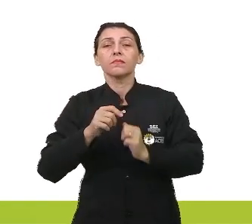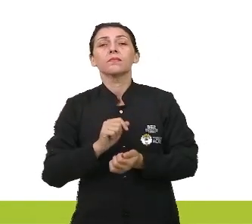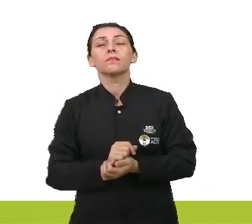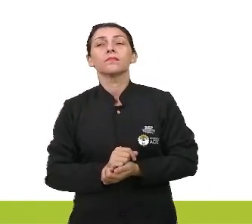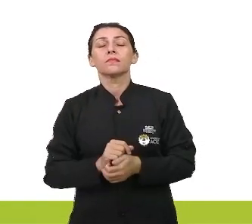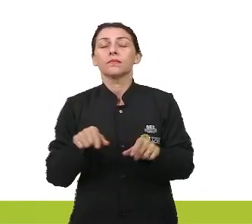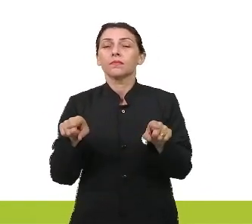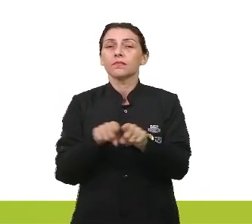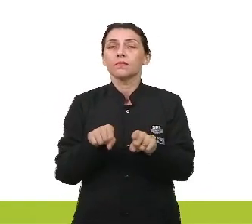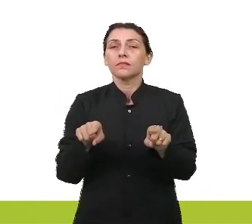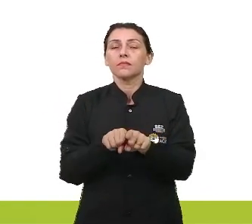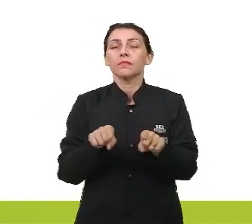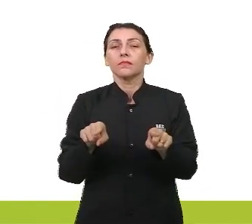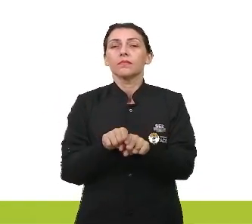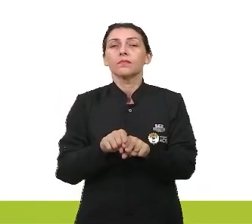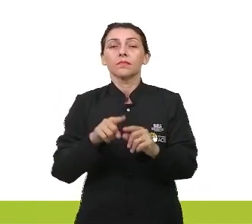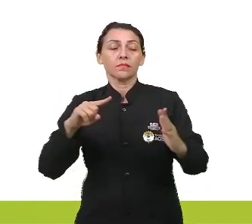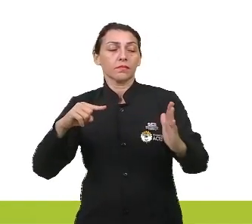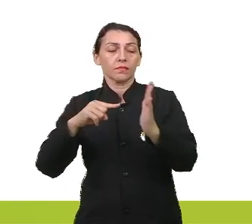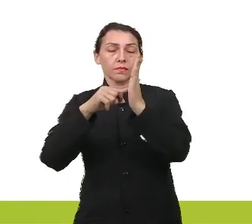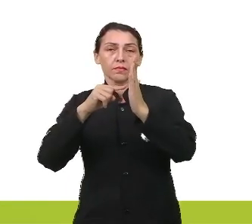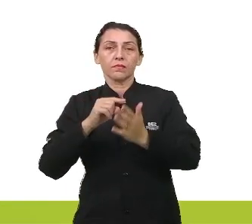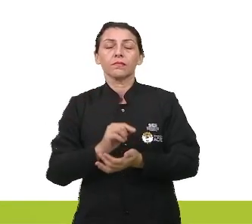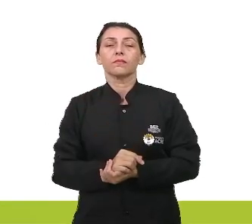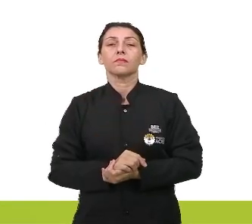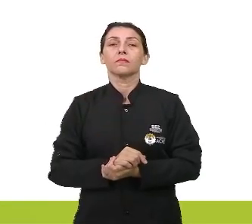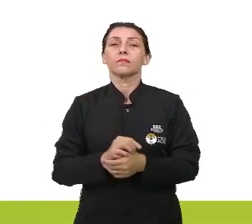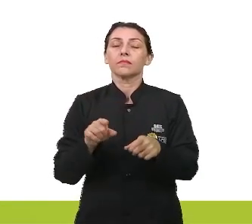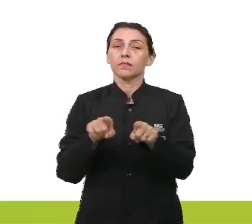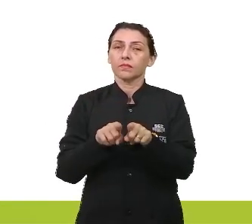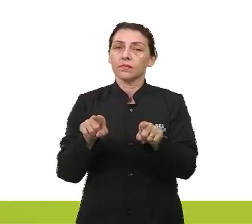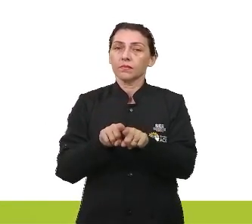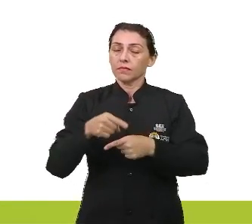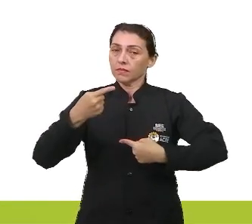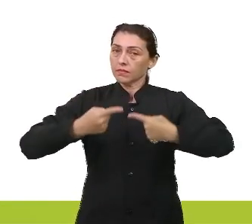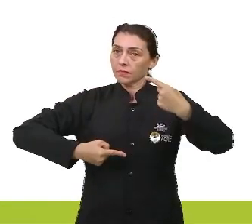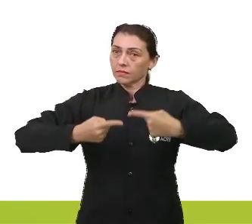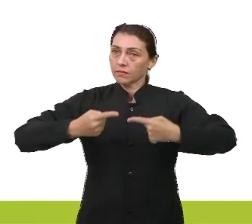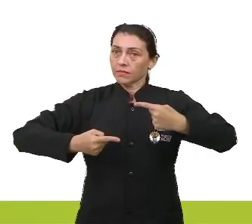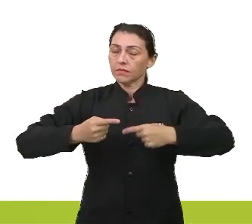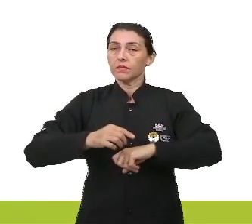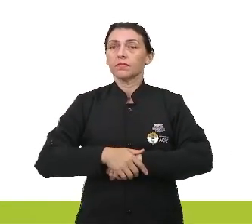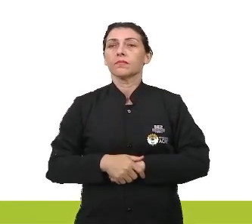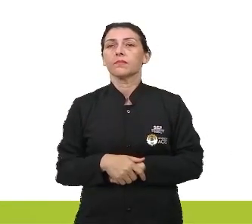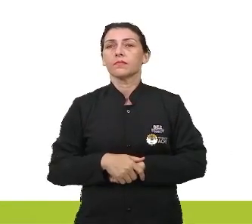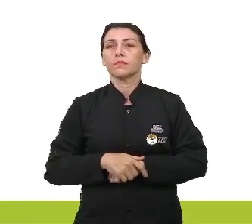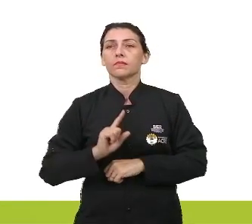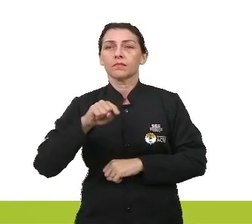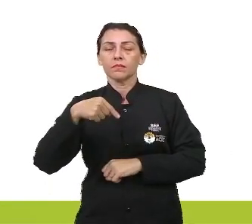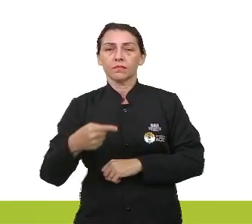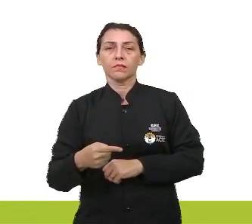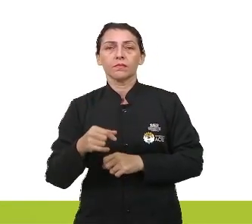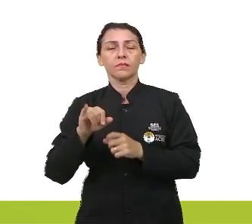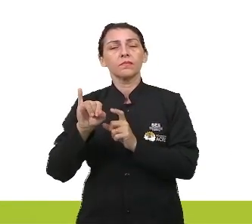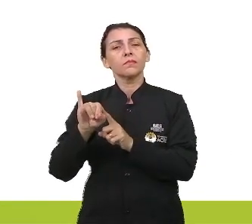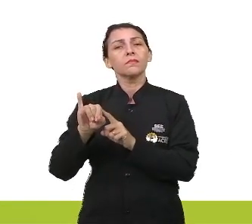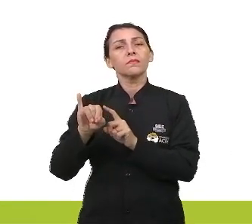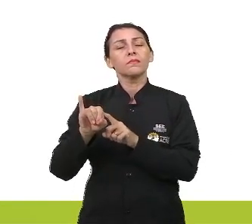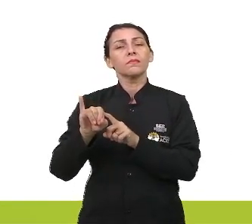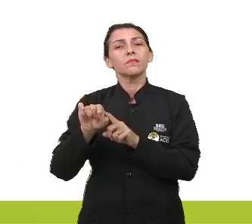torna-se um canal de denúncias e promoção de debates. Próximo, I